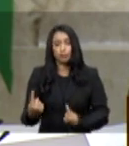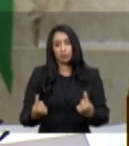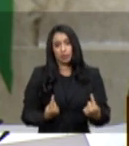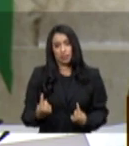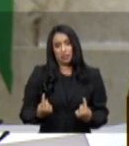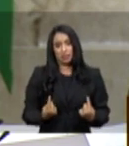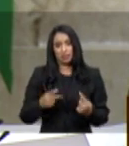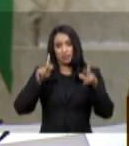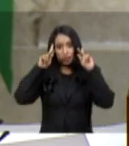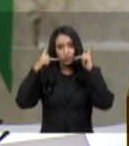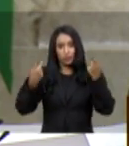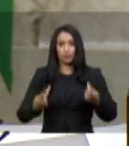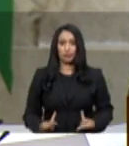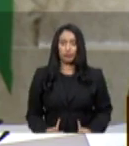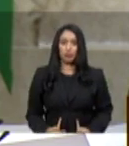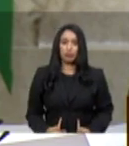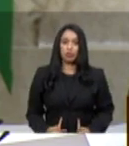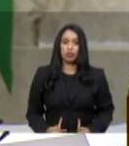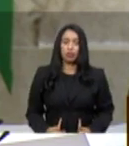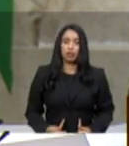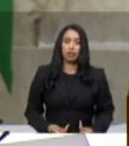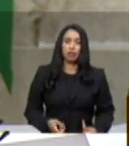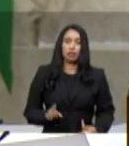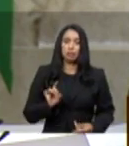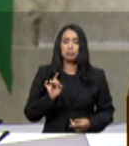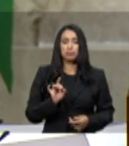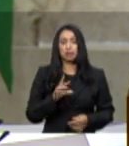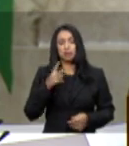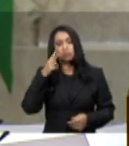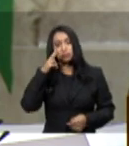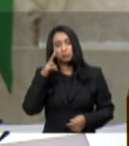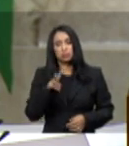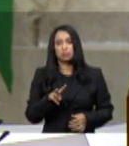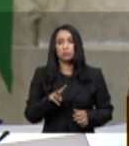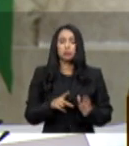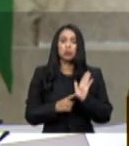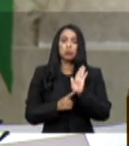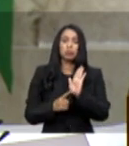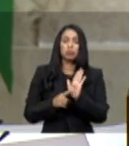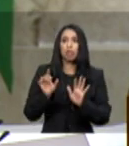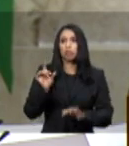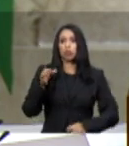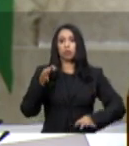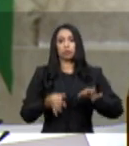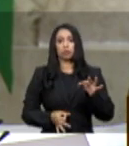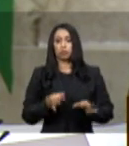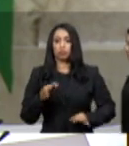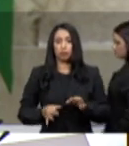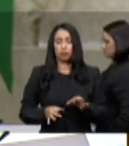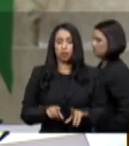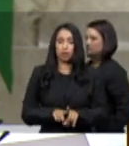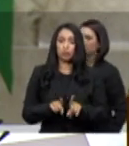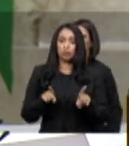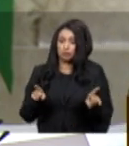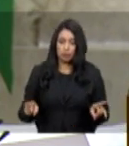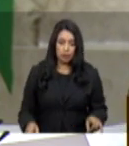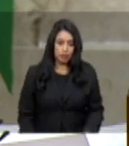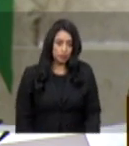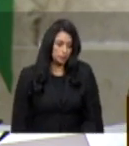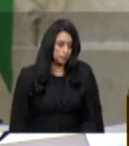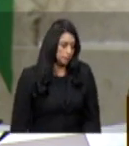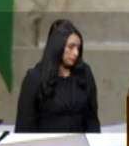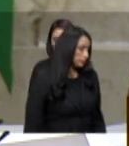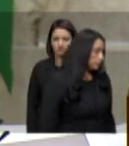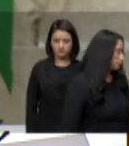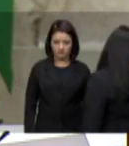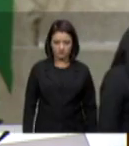digo isso para não parecer apenas um postulado jurídico mais que a experiência